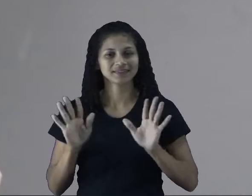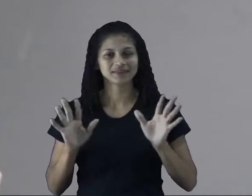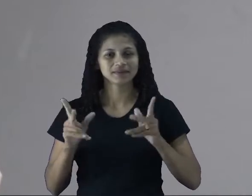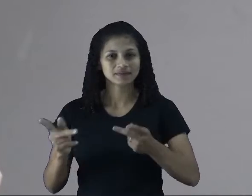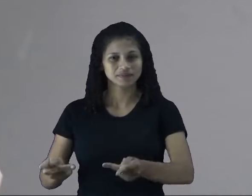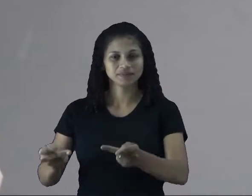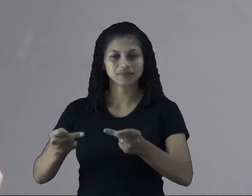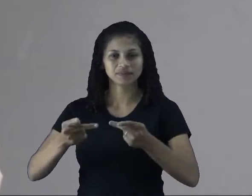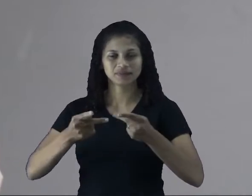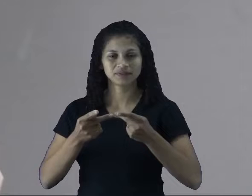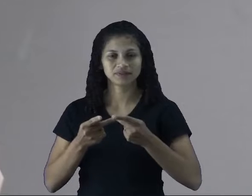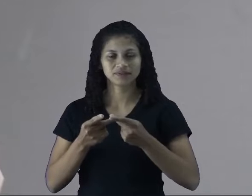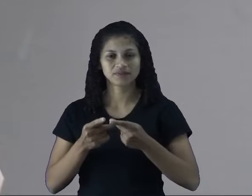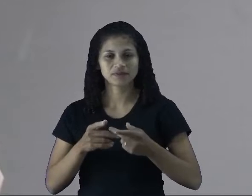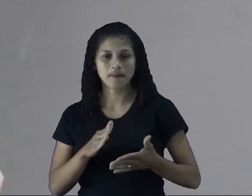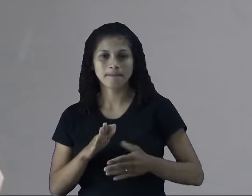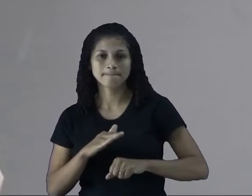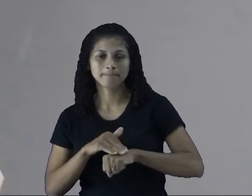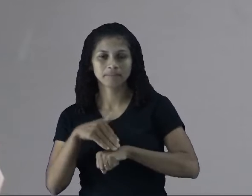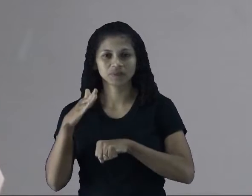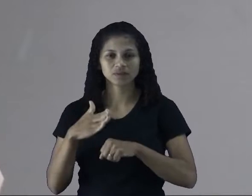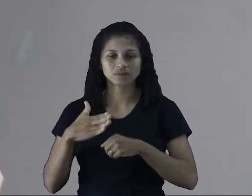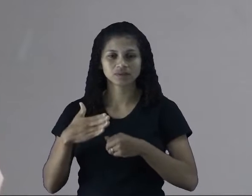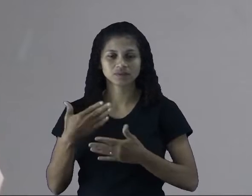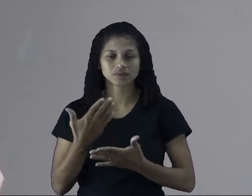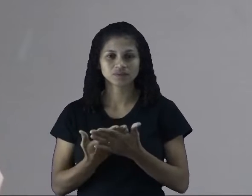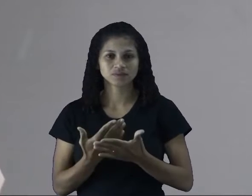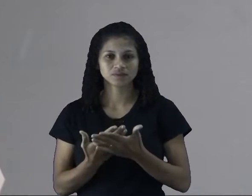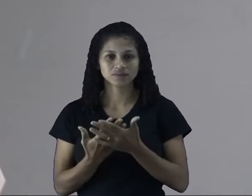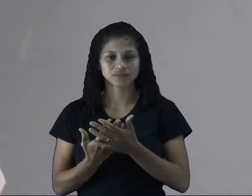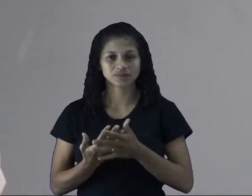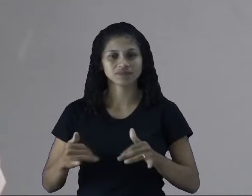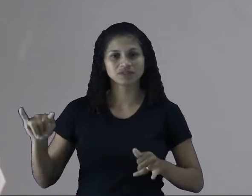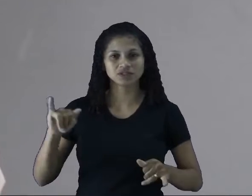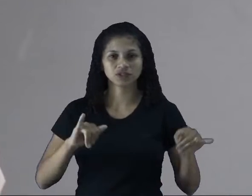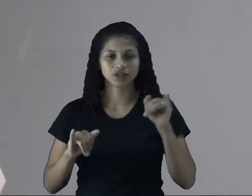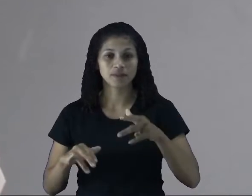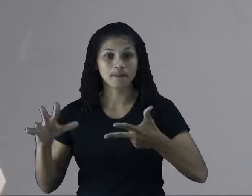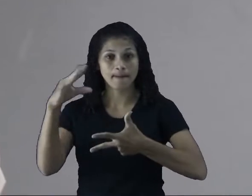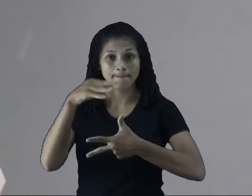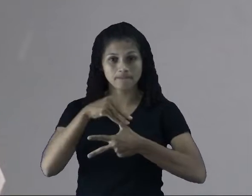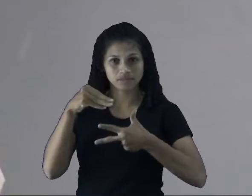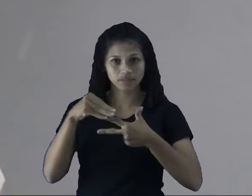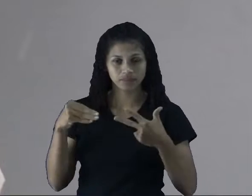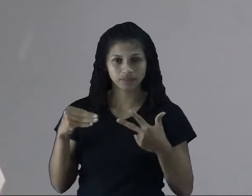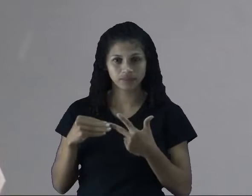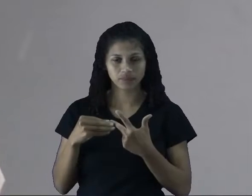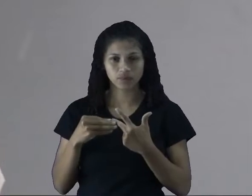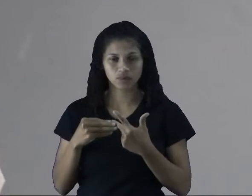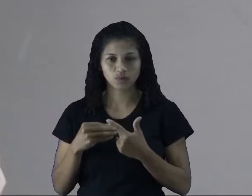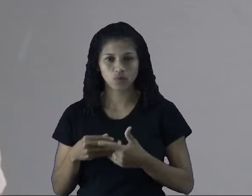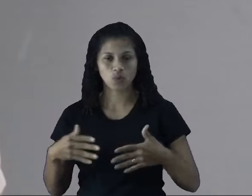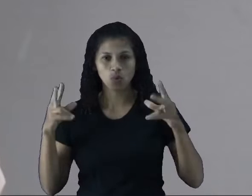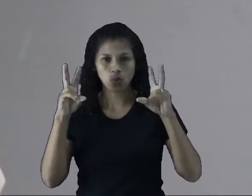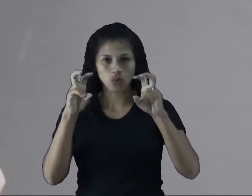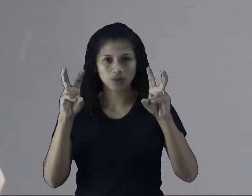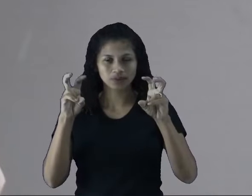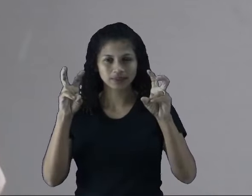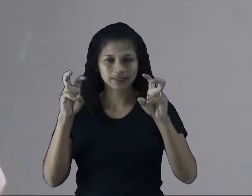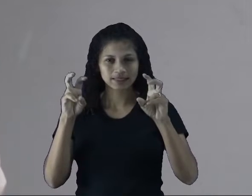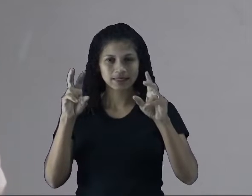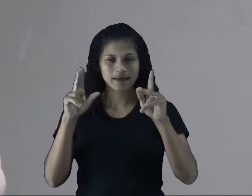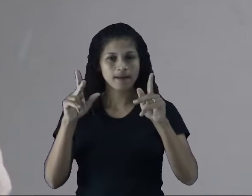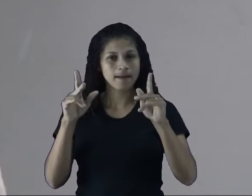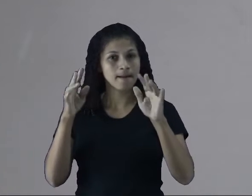Olá, sejam todos bem-vindos para mais uma aula de Química para o Pré-ENEM. Hoje a gente vai falar sobre a tabela periódica, né? E